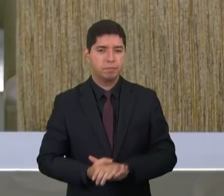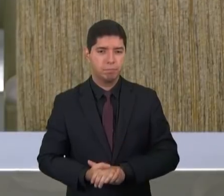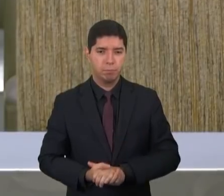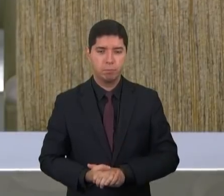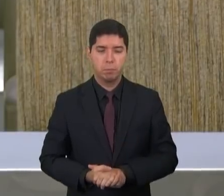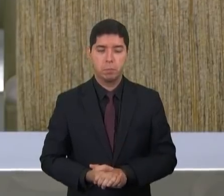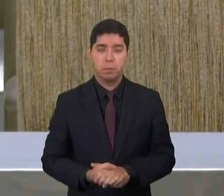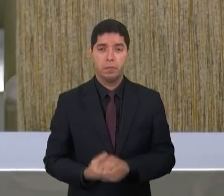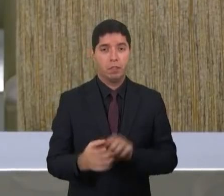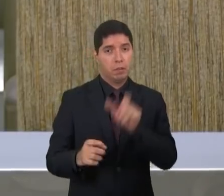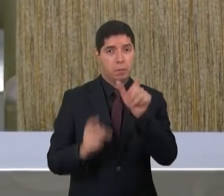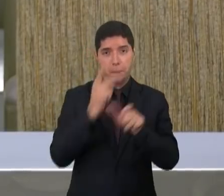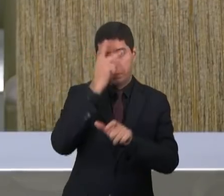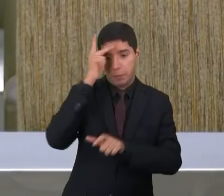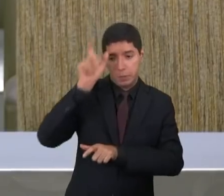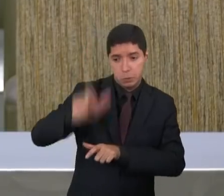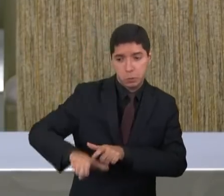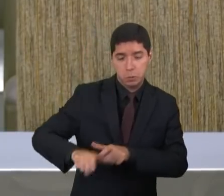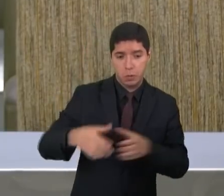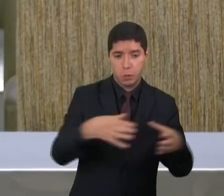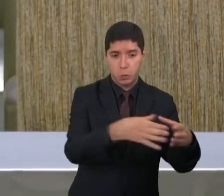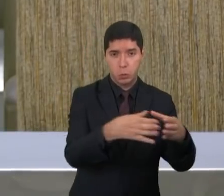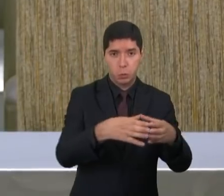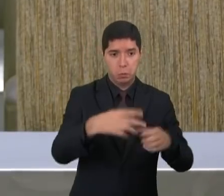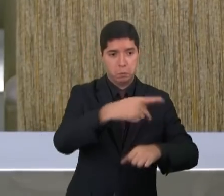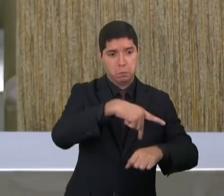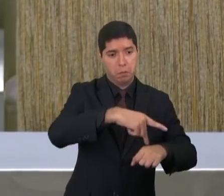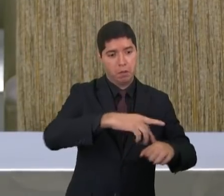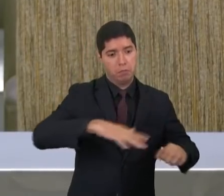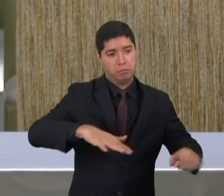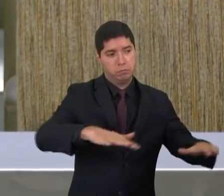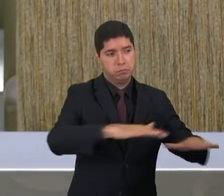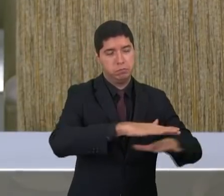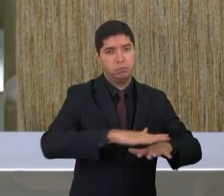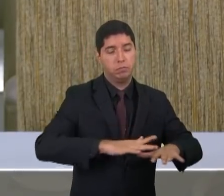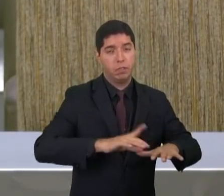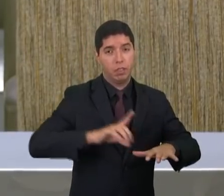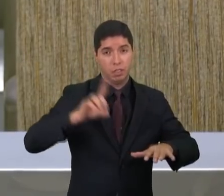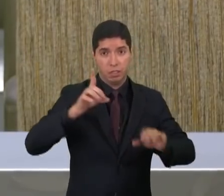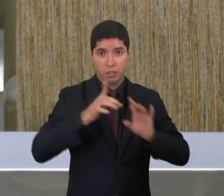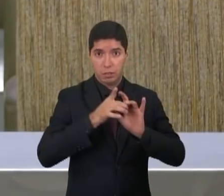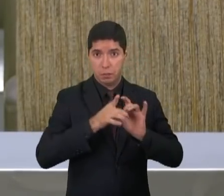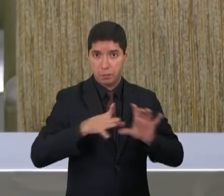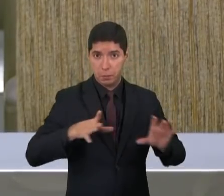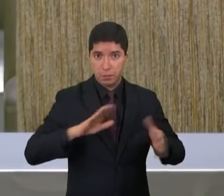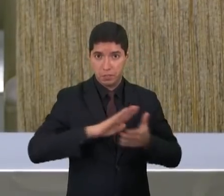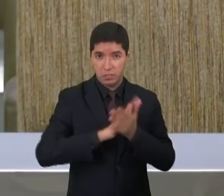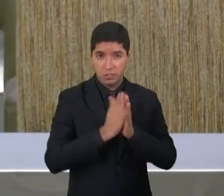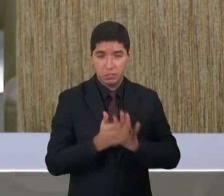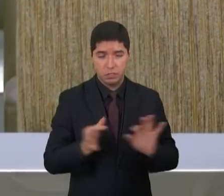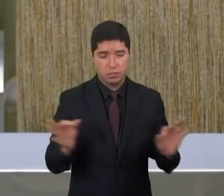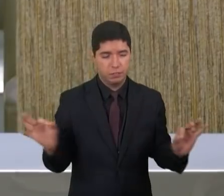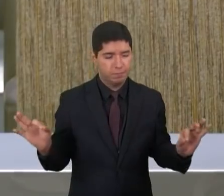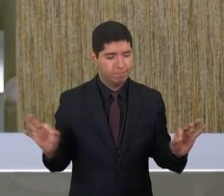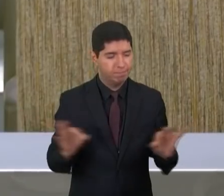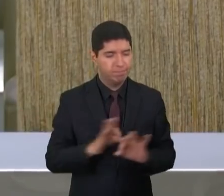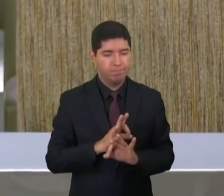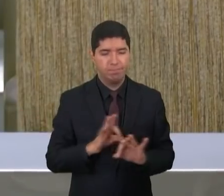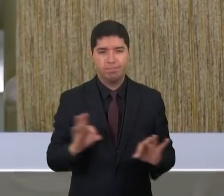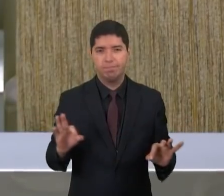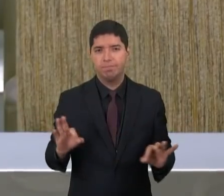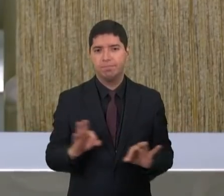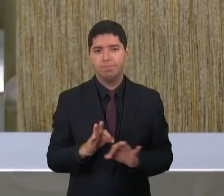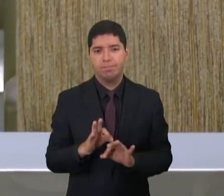um grupo, contra uma nação. Porém, o Senhor não permitirá que sejamos devorados por nosso